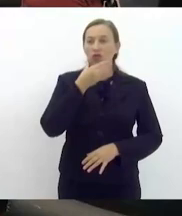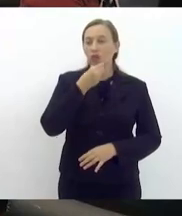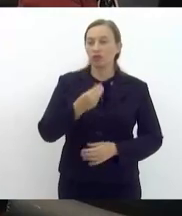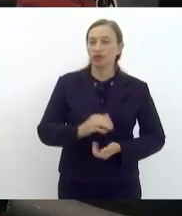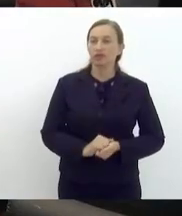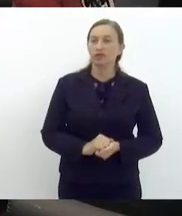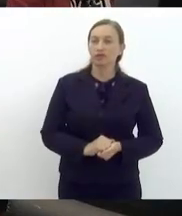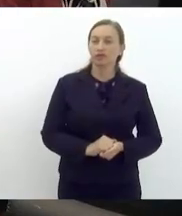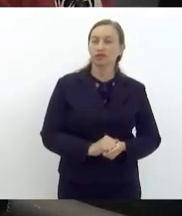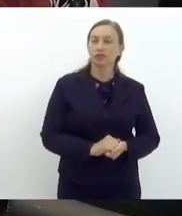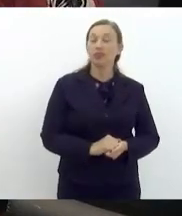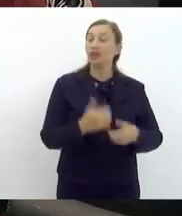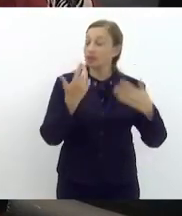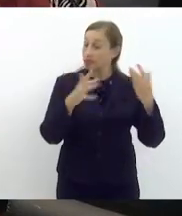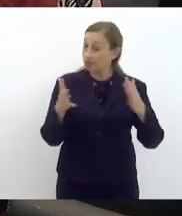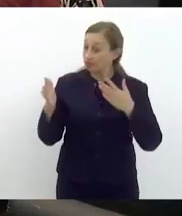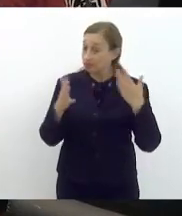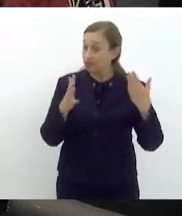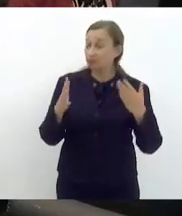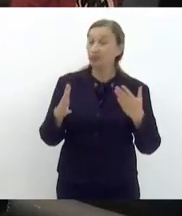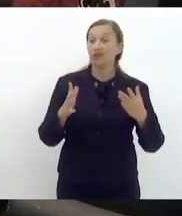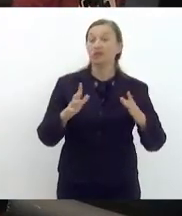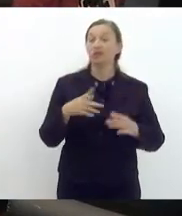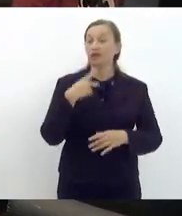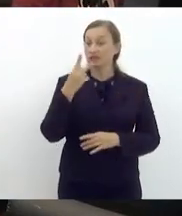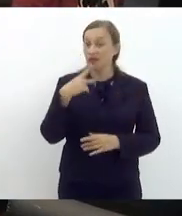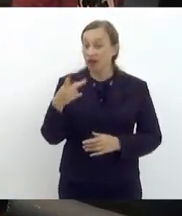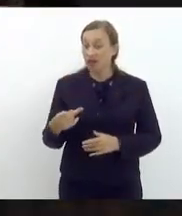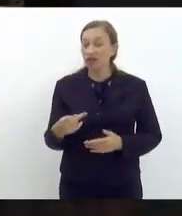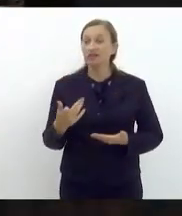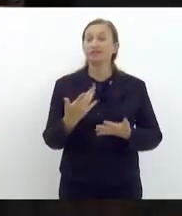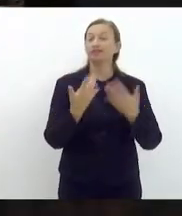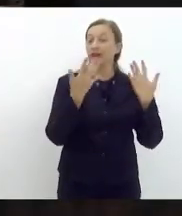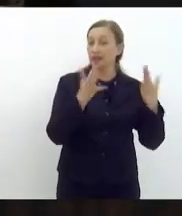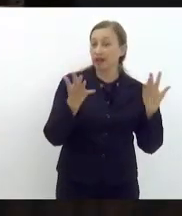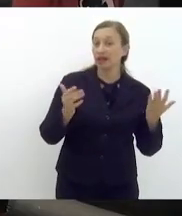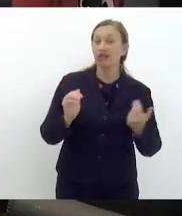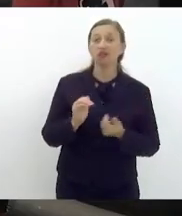deputado Uri, parabéns aí pela atitude. Parabéns aí.